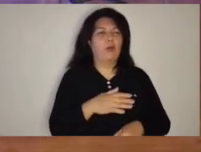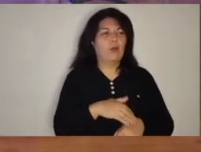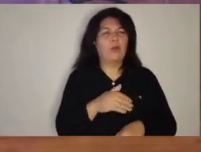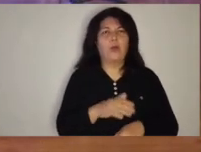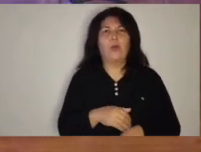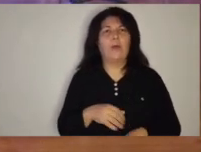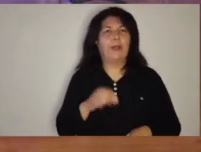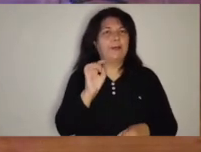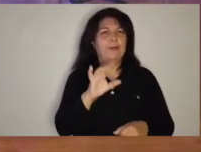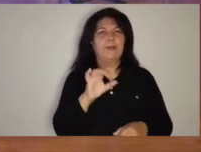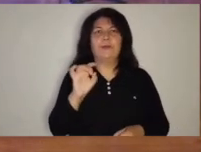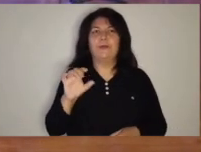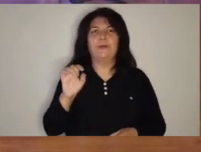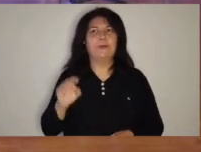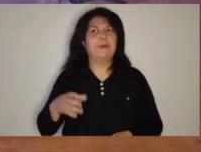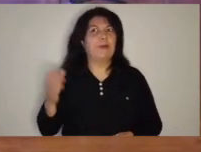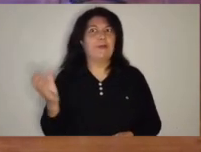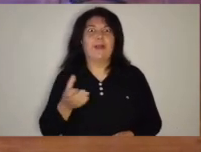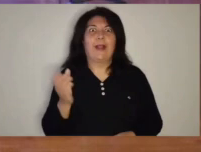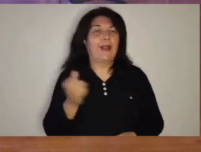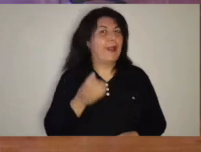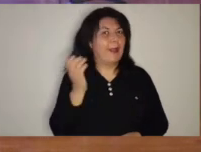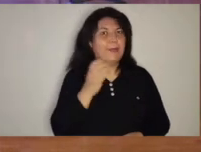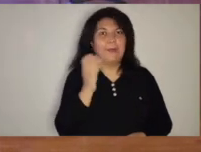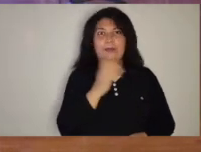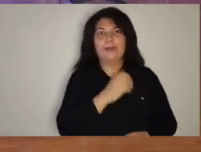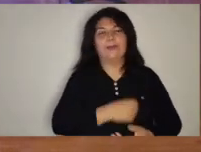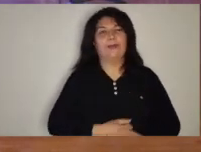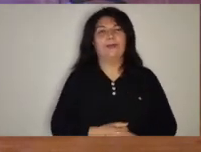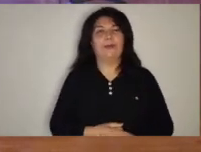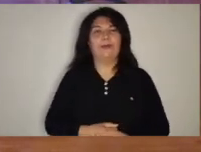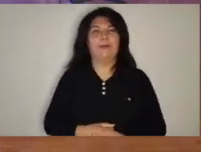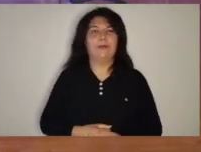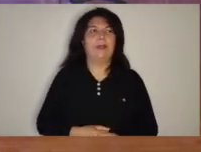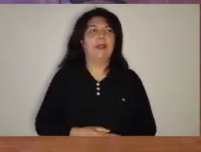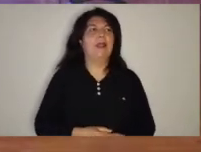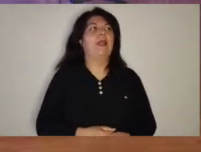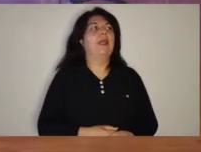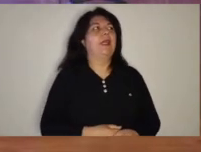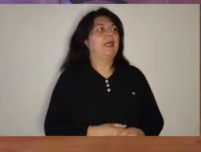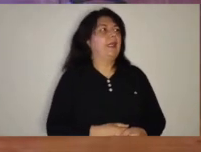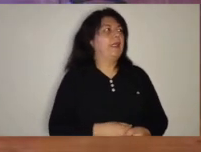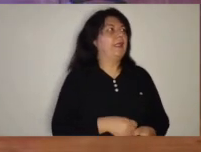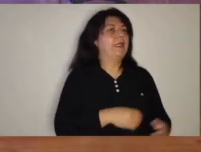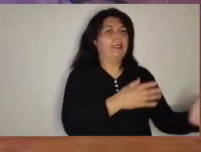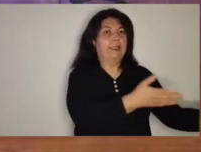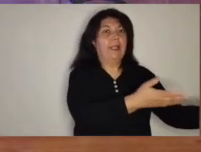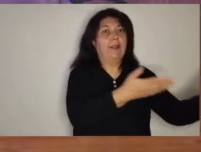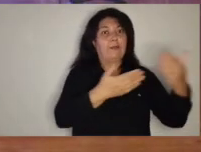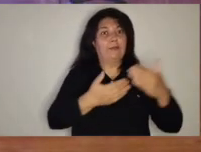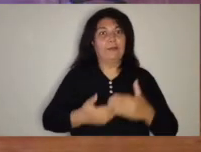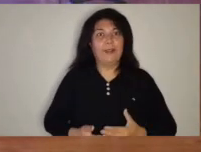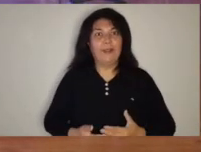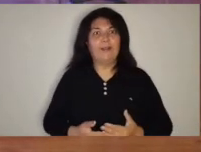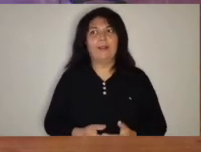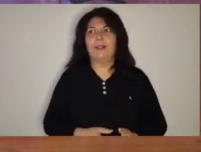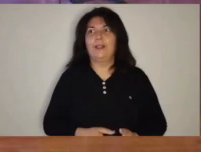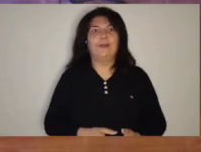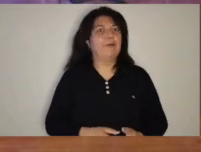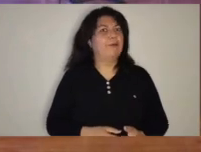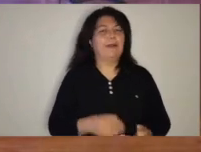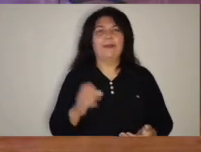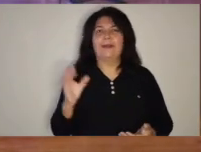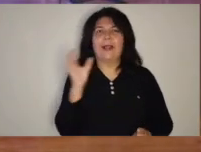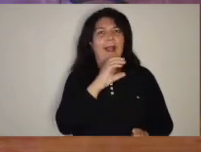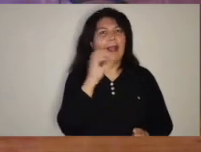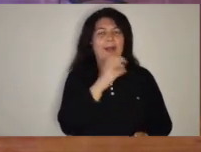momento muito especial, passou muito rápido. Quem esteve aqui, né, das 8 ao meio-dia, foi rapidinho,